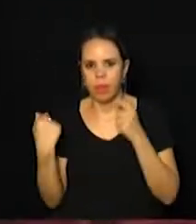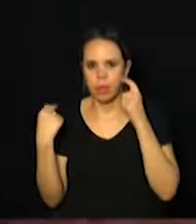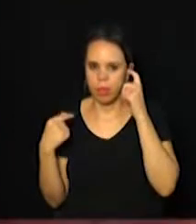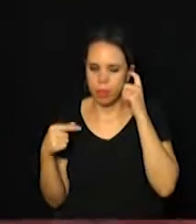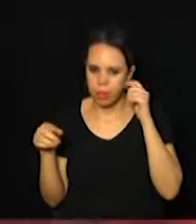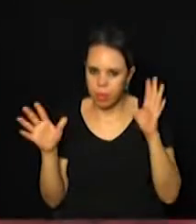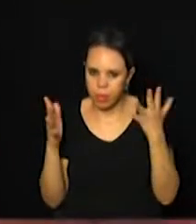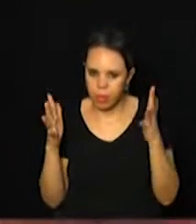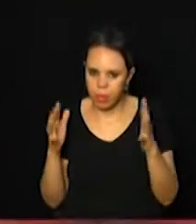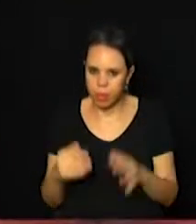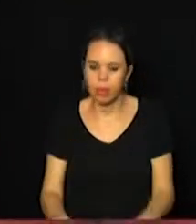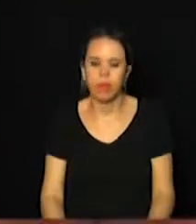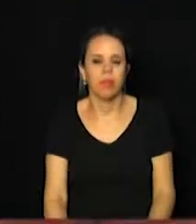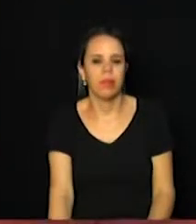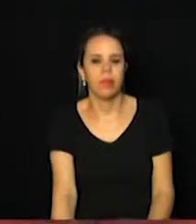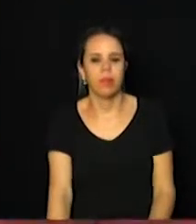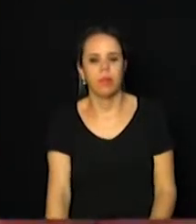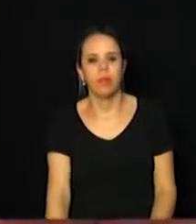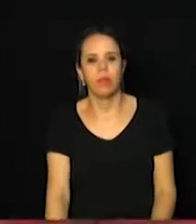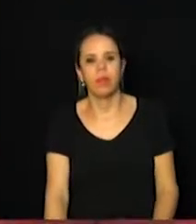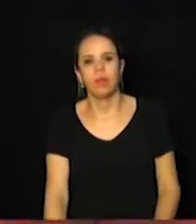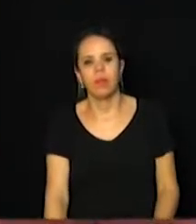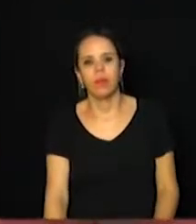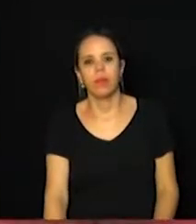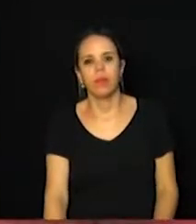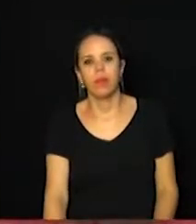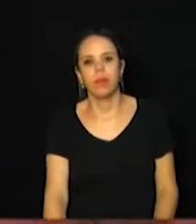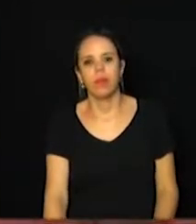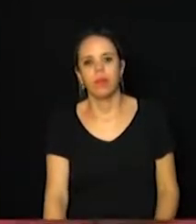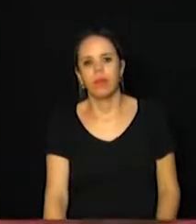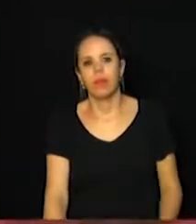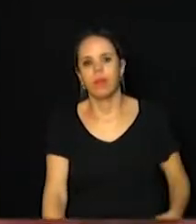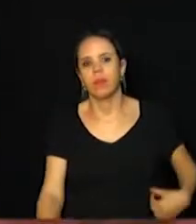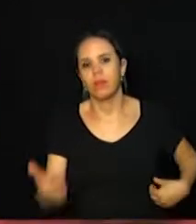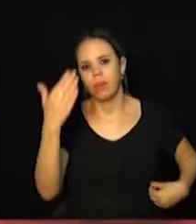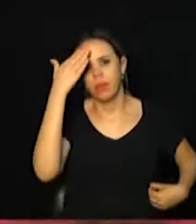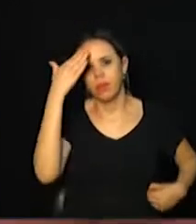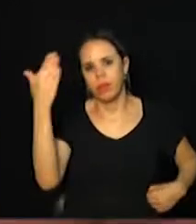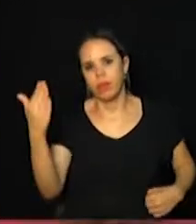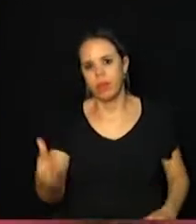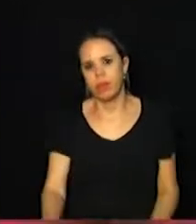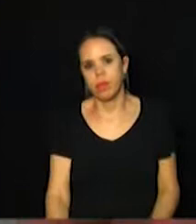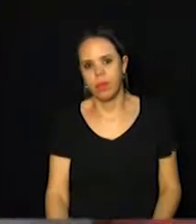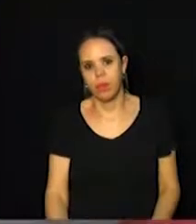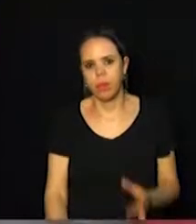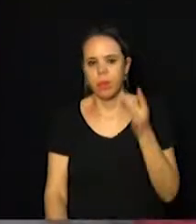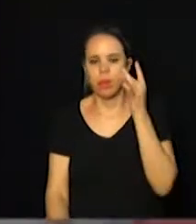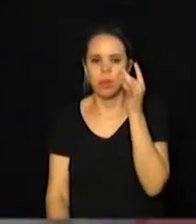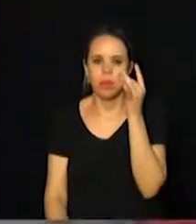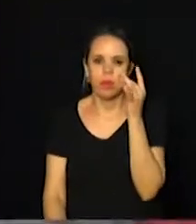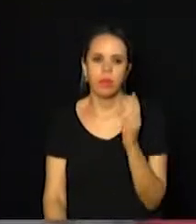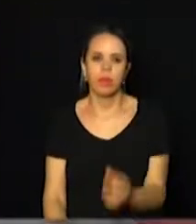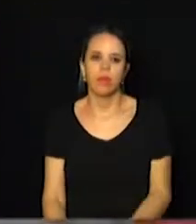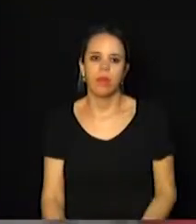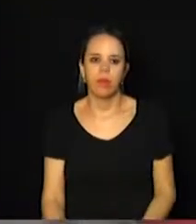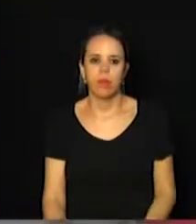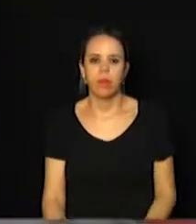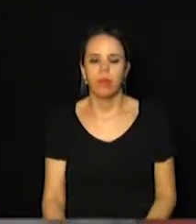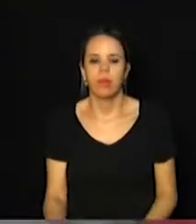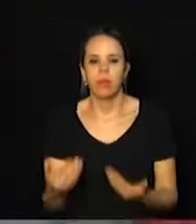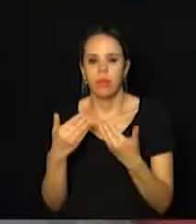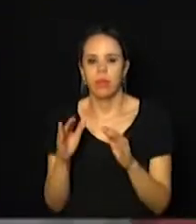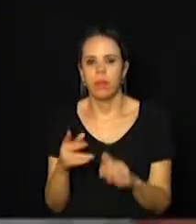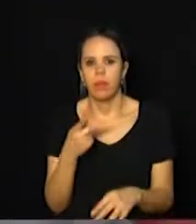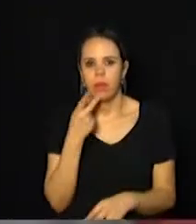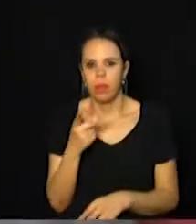Parabéns aí talento e obrigado obrigado obrigado pela presença bater um abra fala